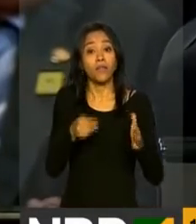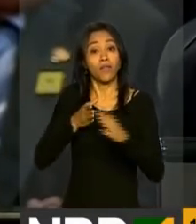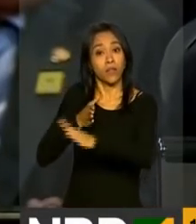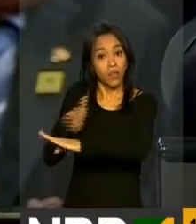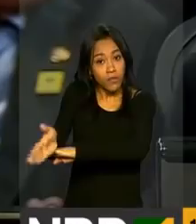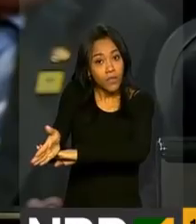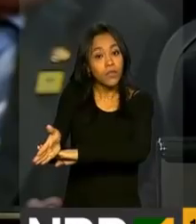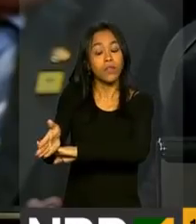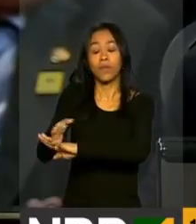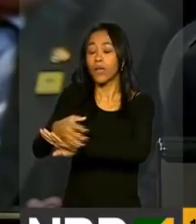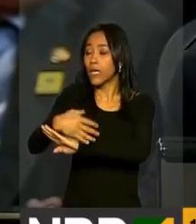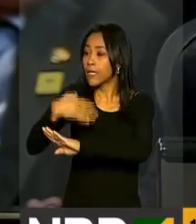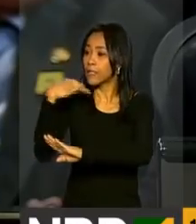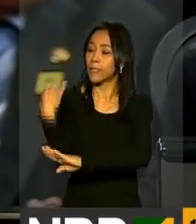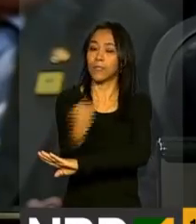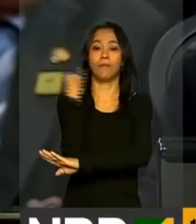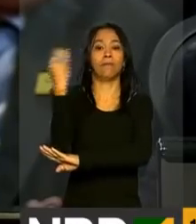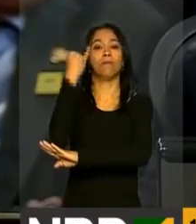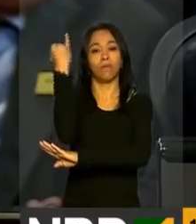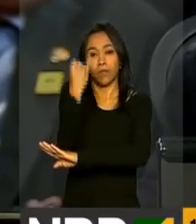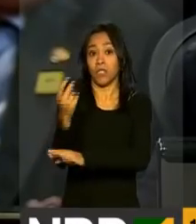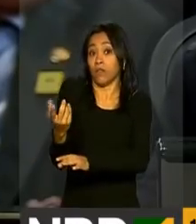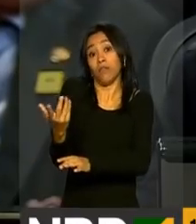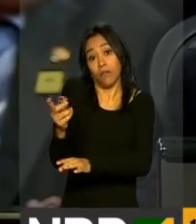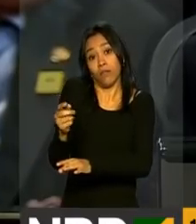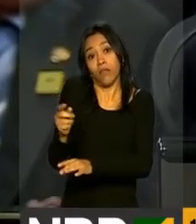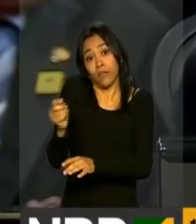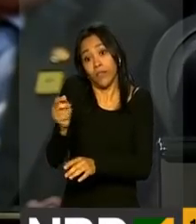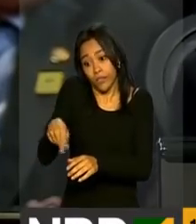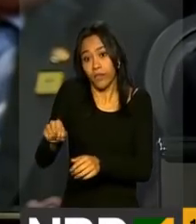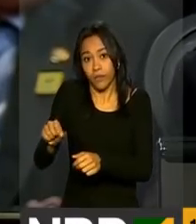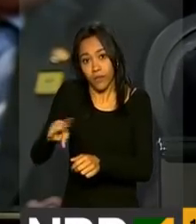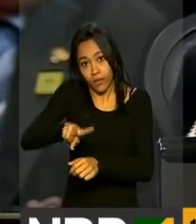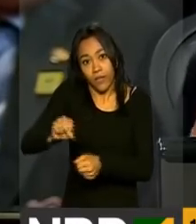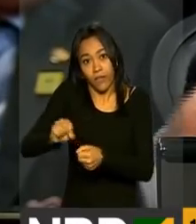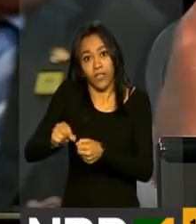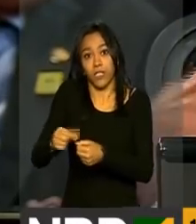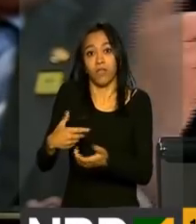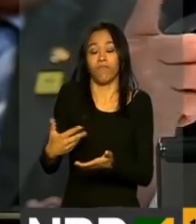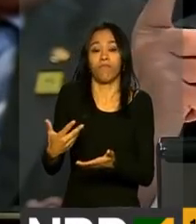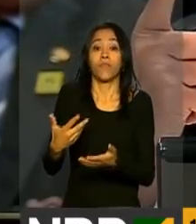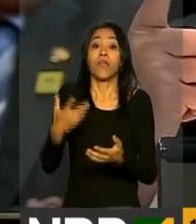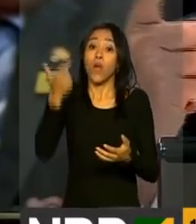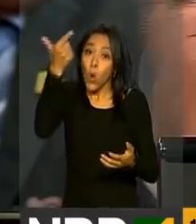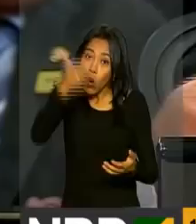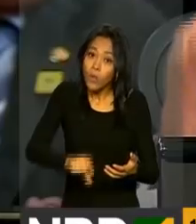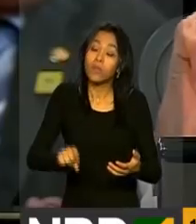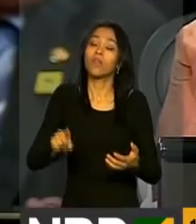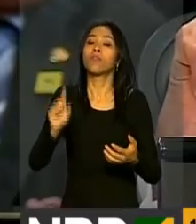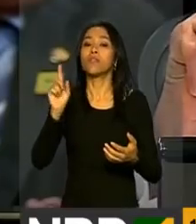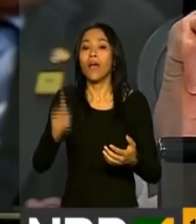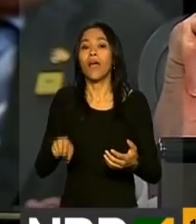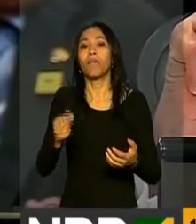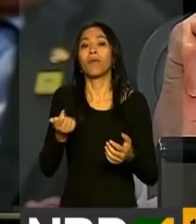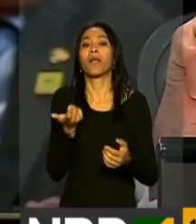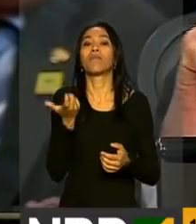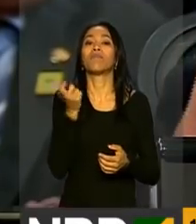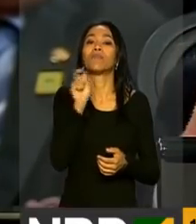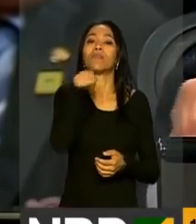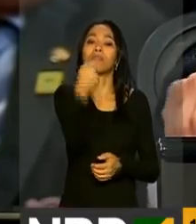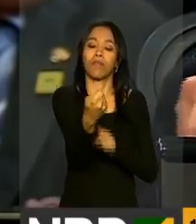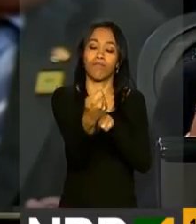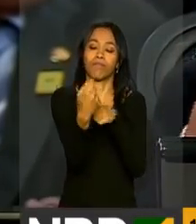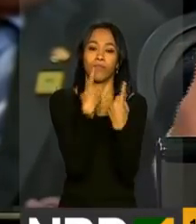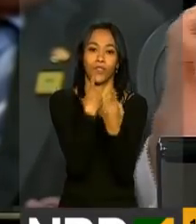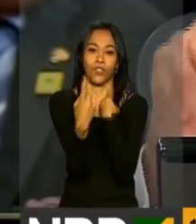indispensável necessária seria feita de qualquer maneira mas não foi pautado mais uma vez pela palavra diálogo